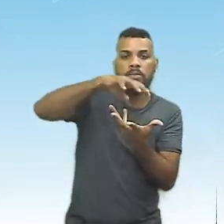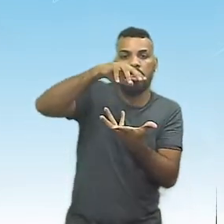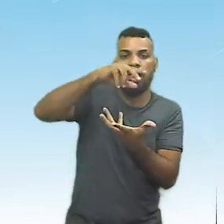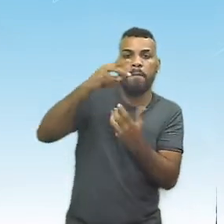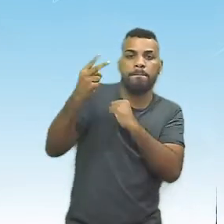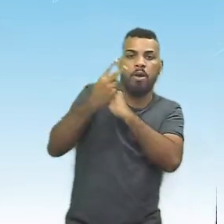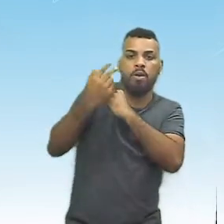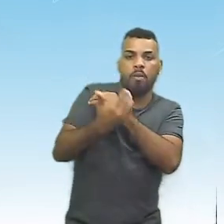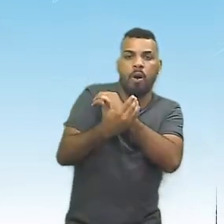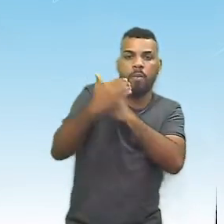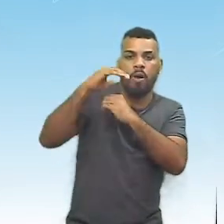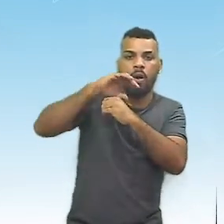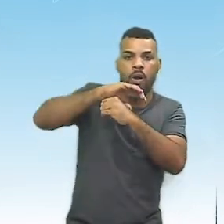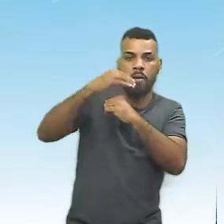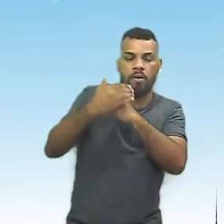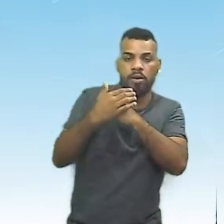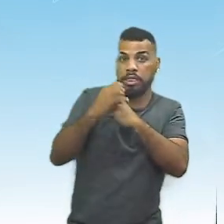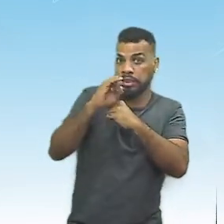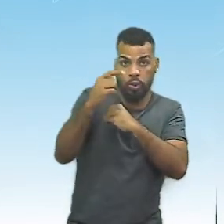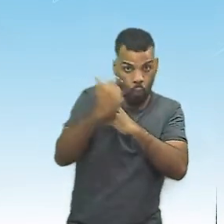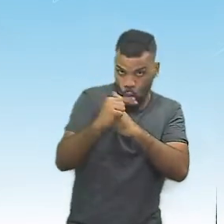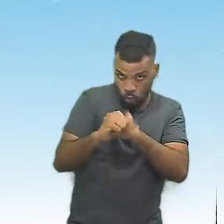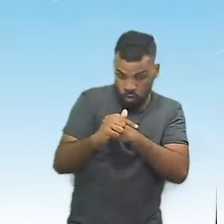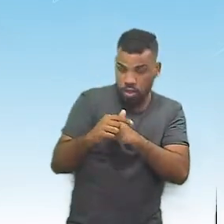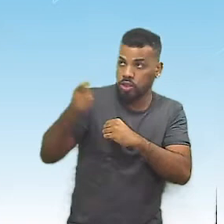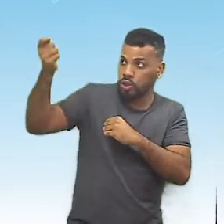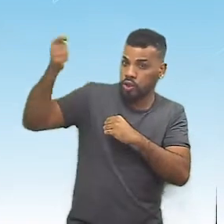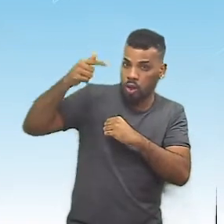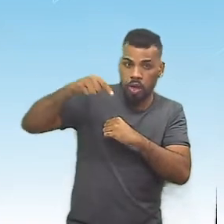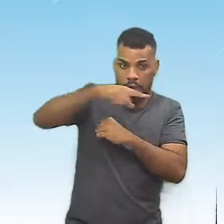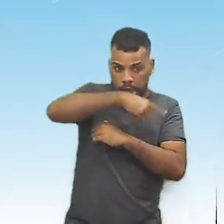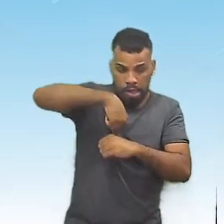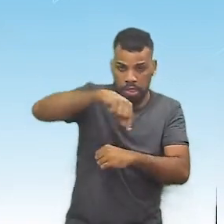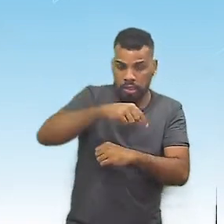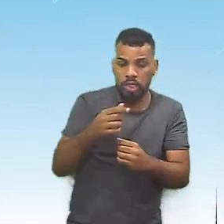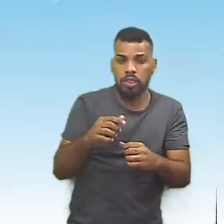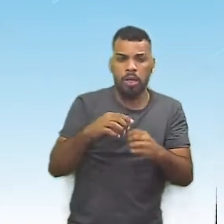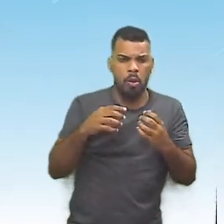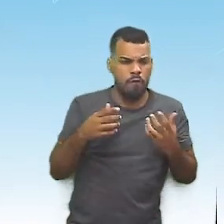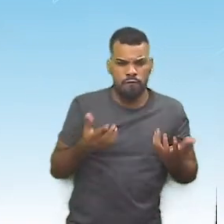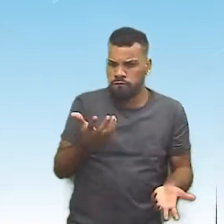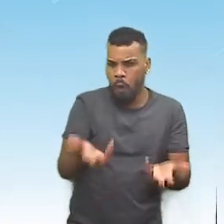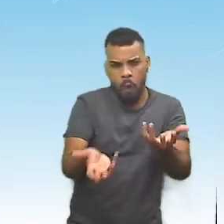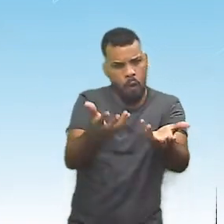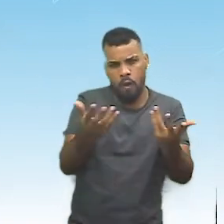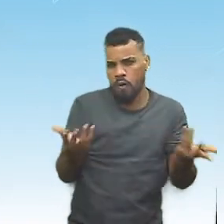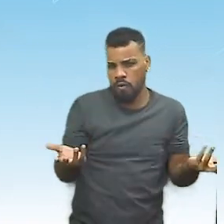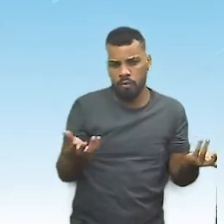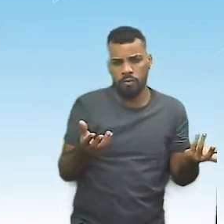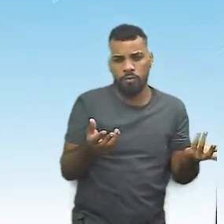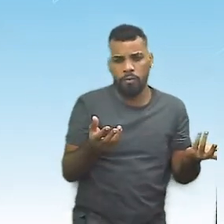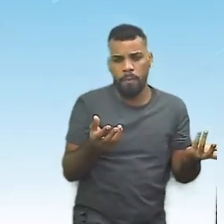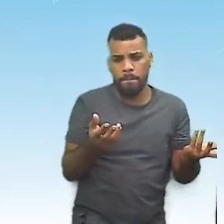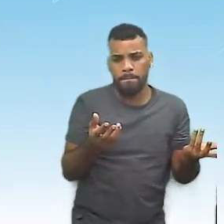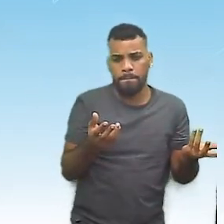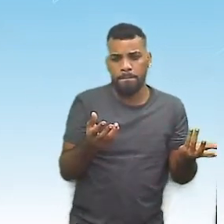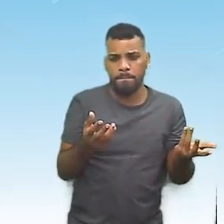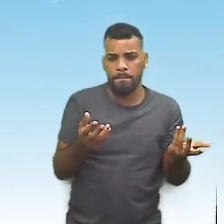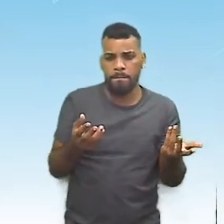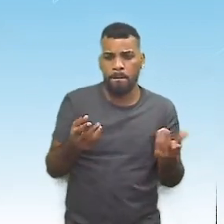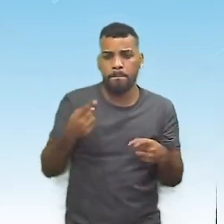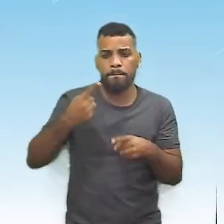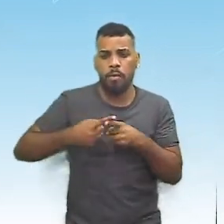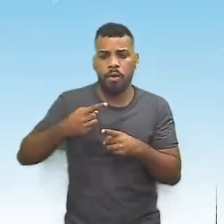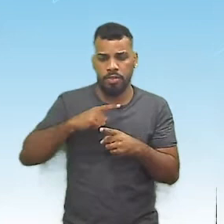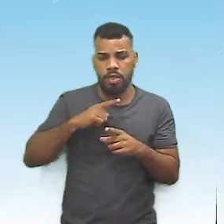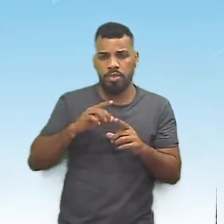gente conhece. A atmosfera ela é muito importante. Por quê? Ajuda a manter a temperatura,